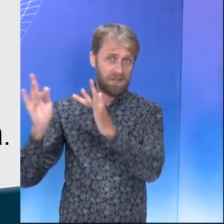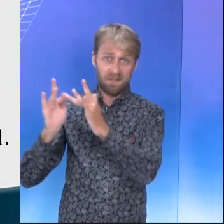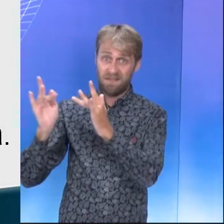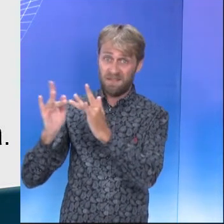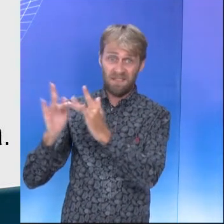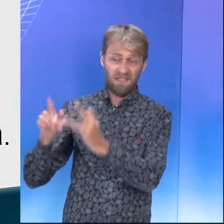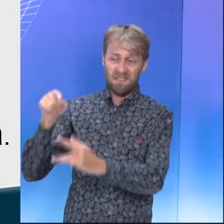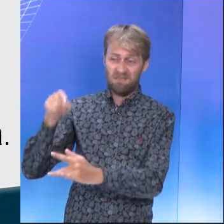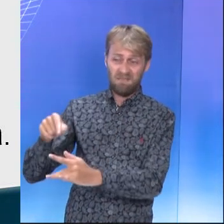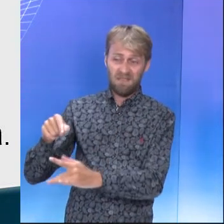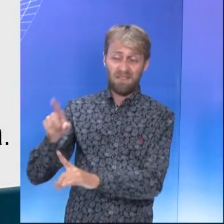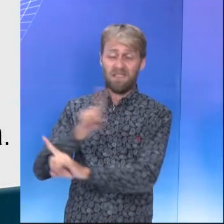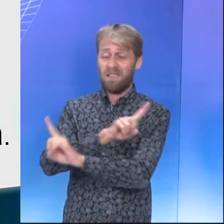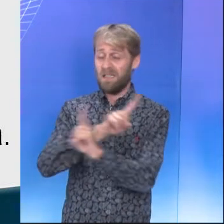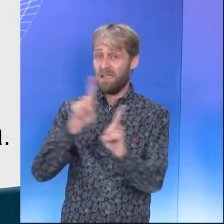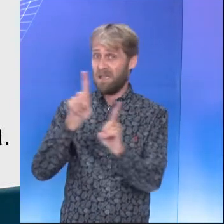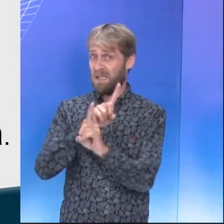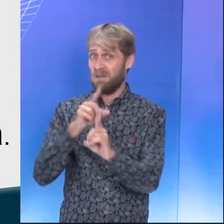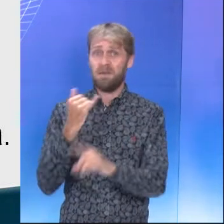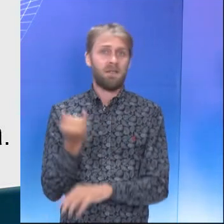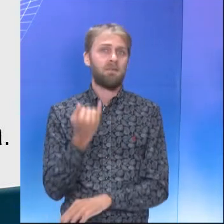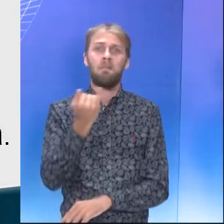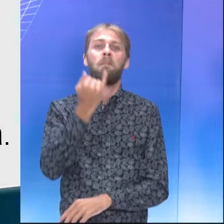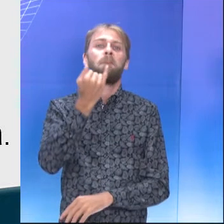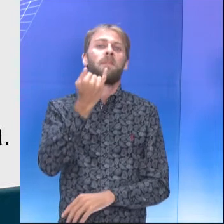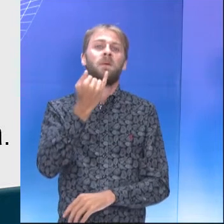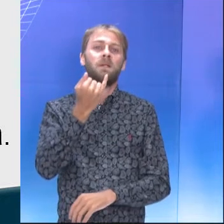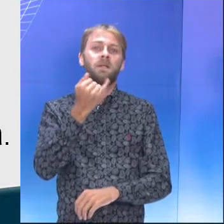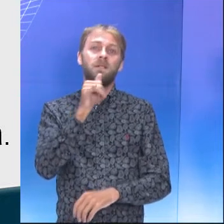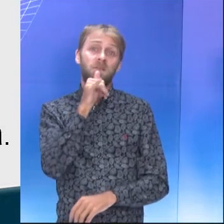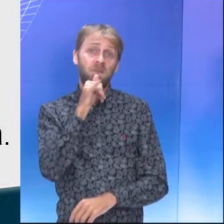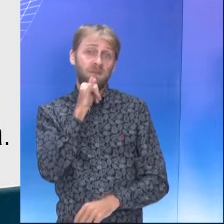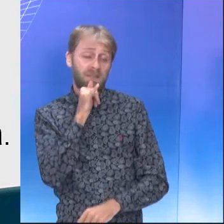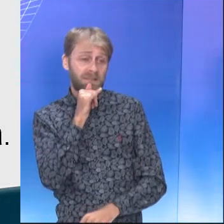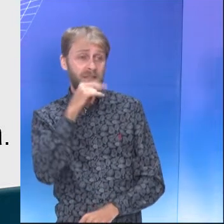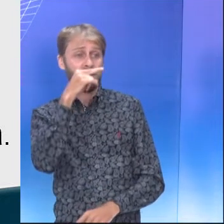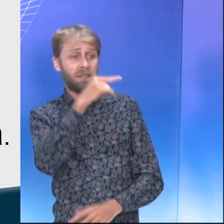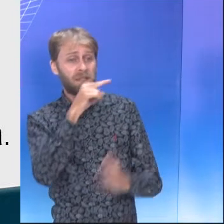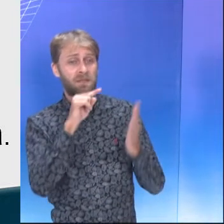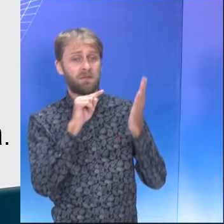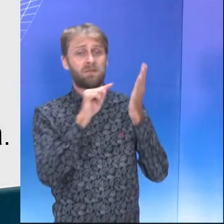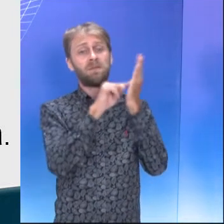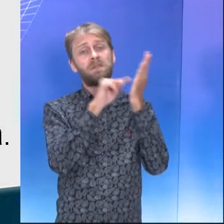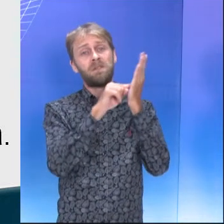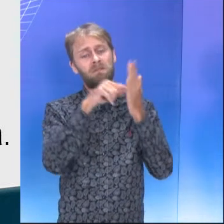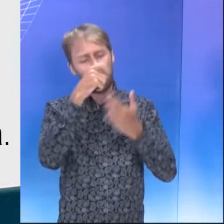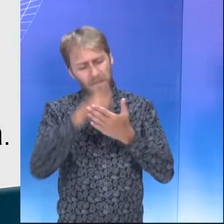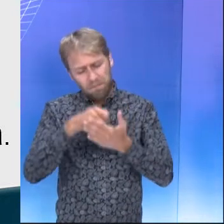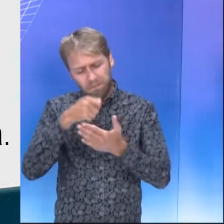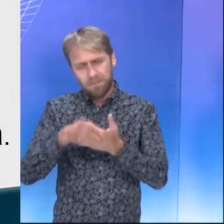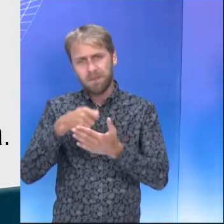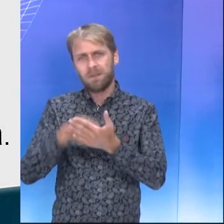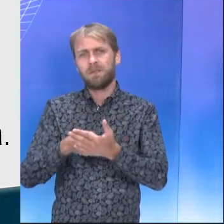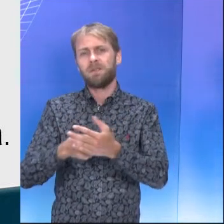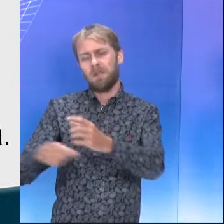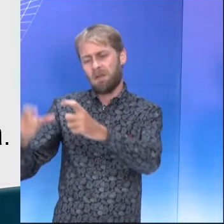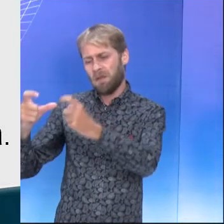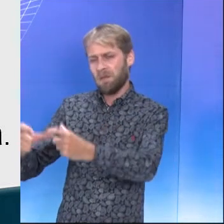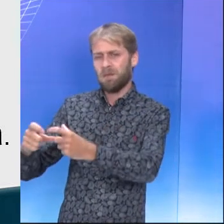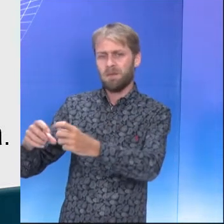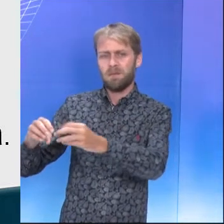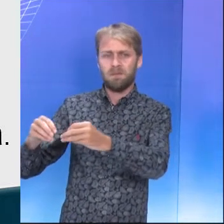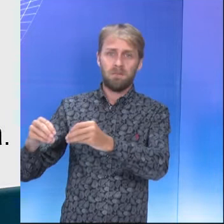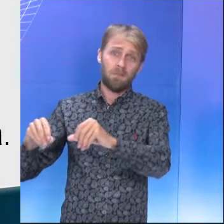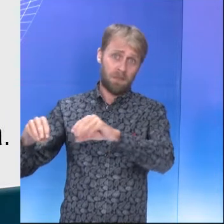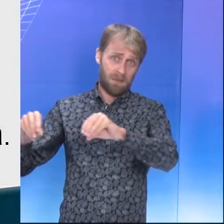miscigenação não é um fator importante que objetiva que eles reivindiquem o território